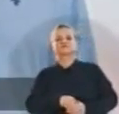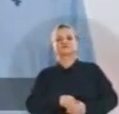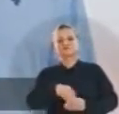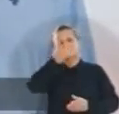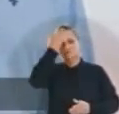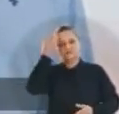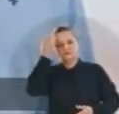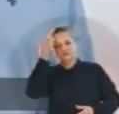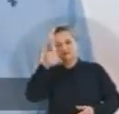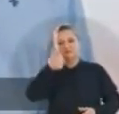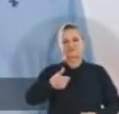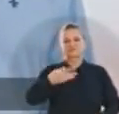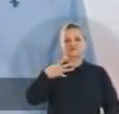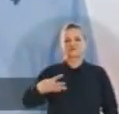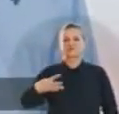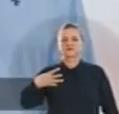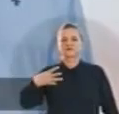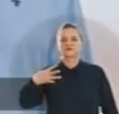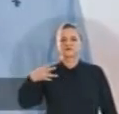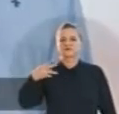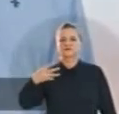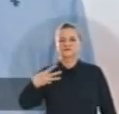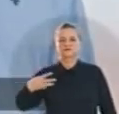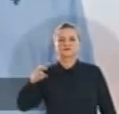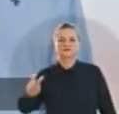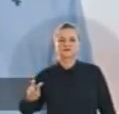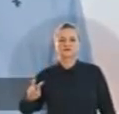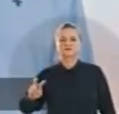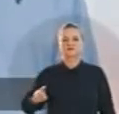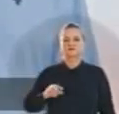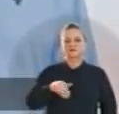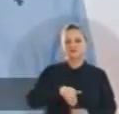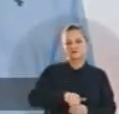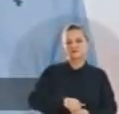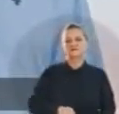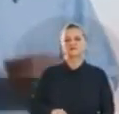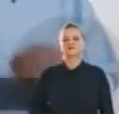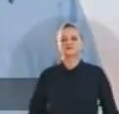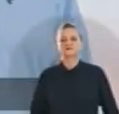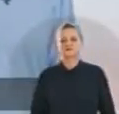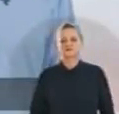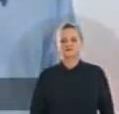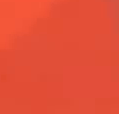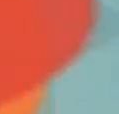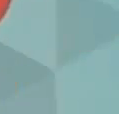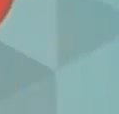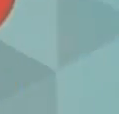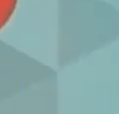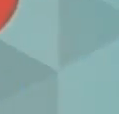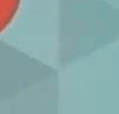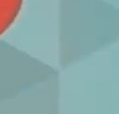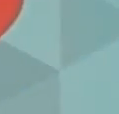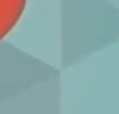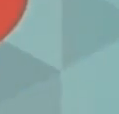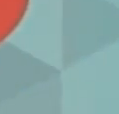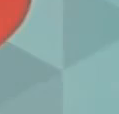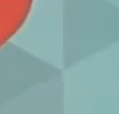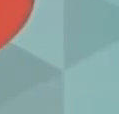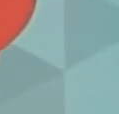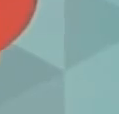voto. Agora é a vez e a voz do povo. 1345. Zezão, show corrupção, vote Zezão.